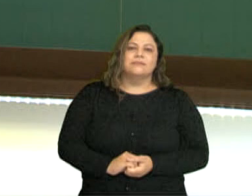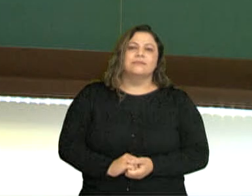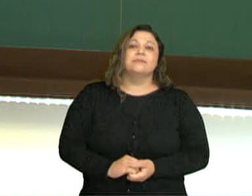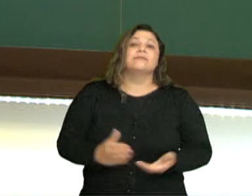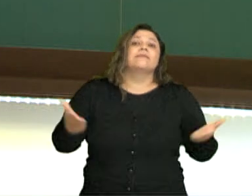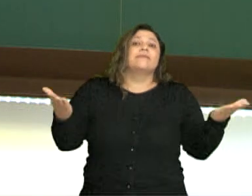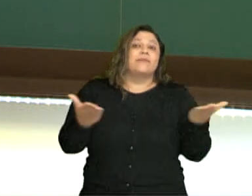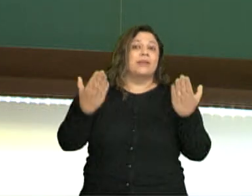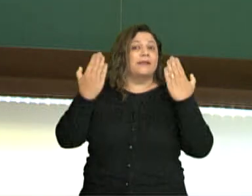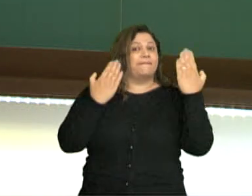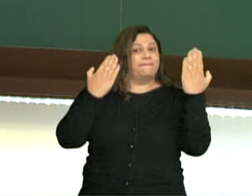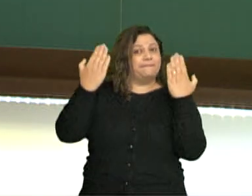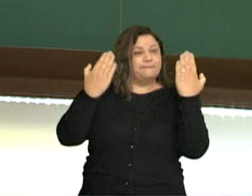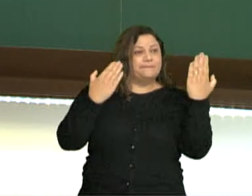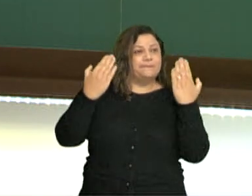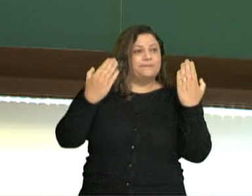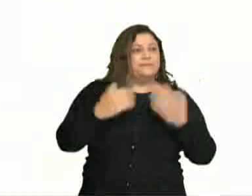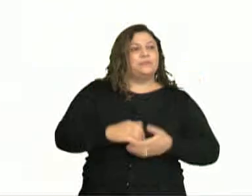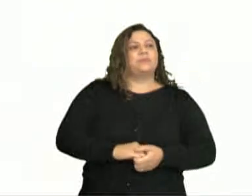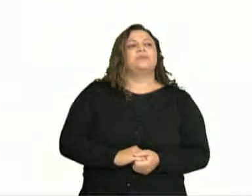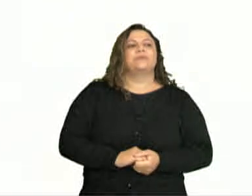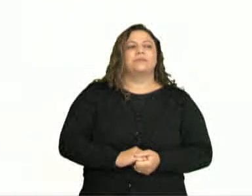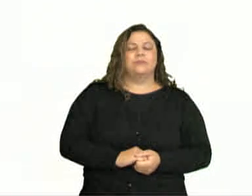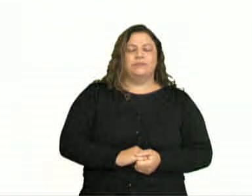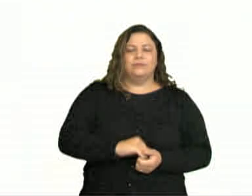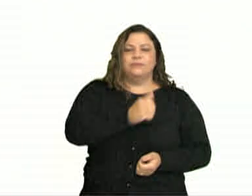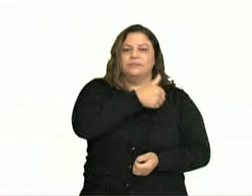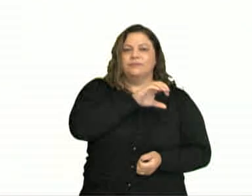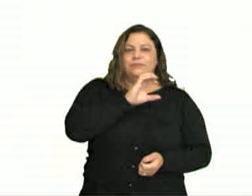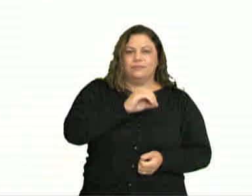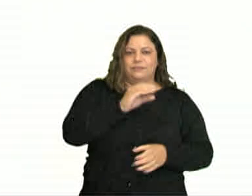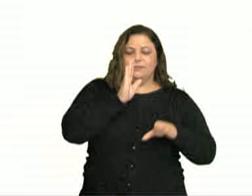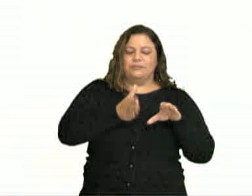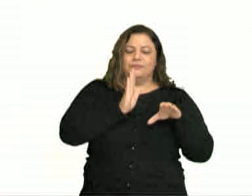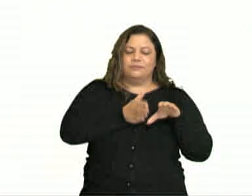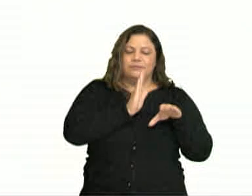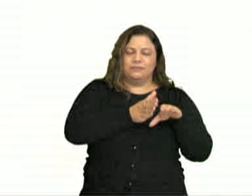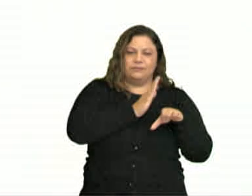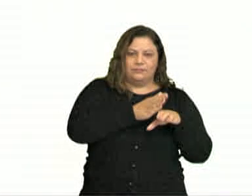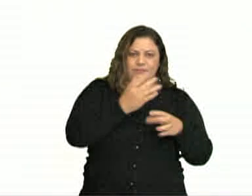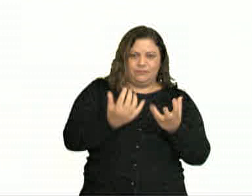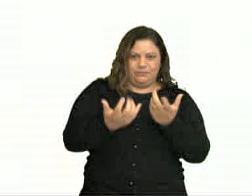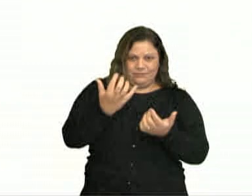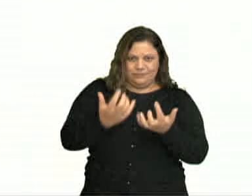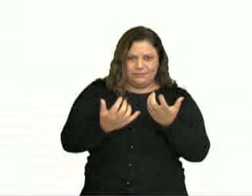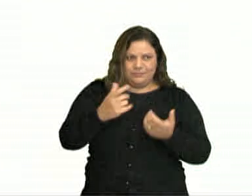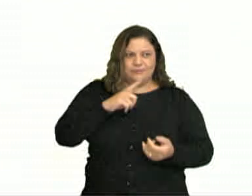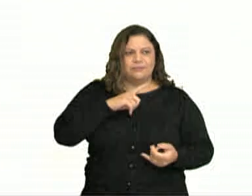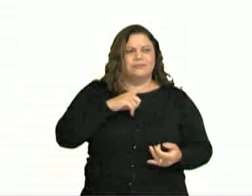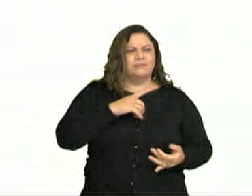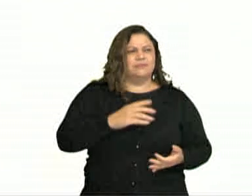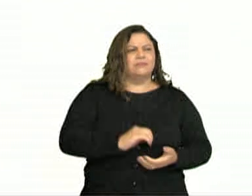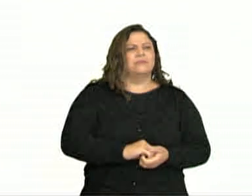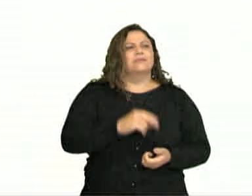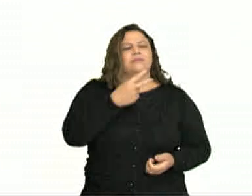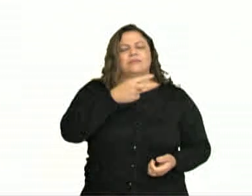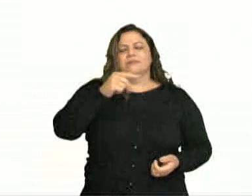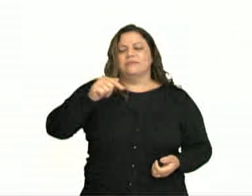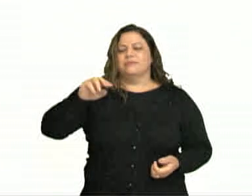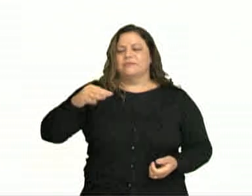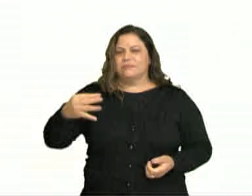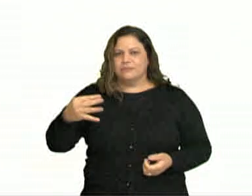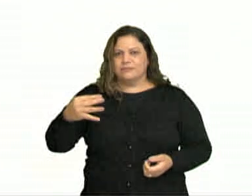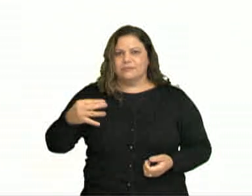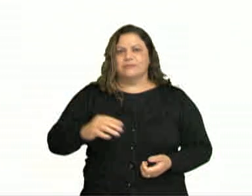Agora vamos comparar. 10 palitos de batata frita de mais ou menos aí 100 gramas tem em média